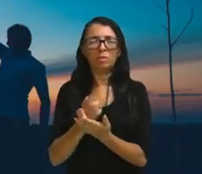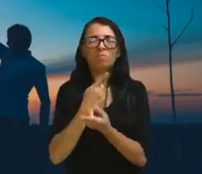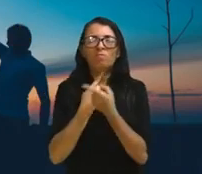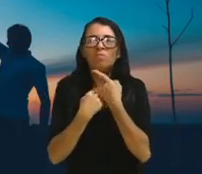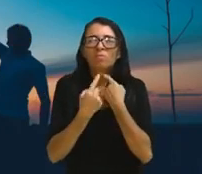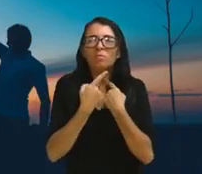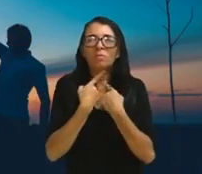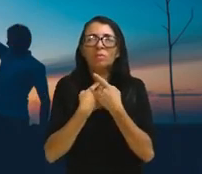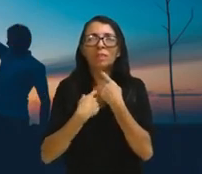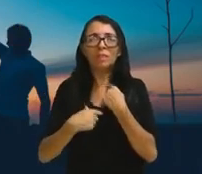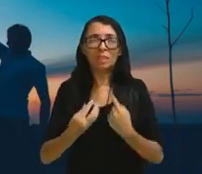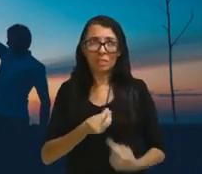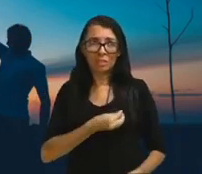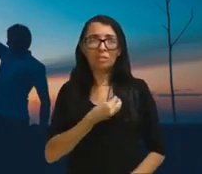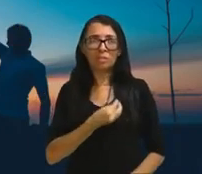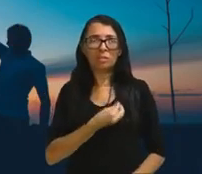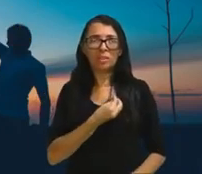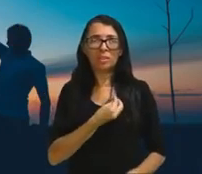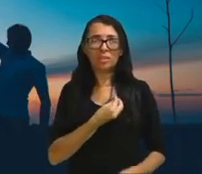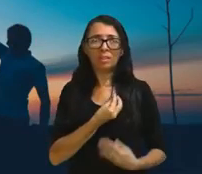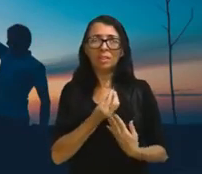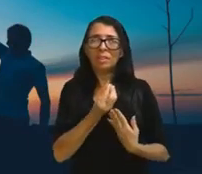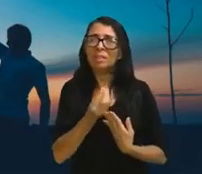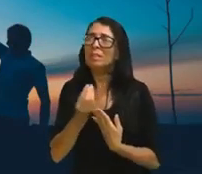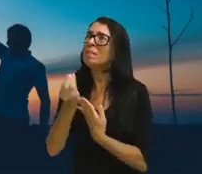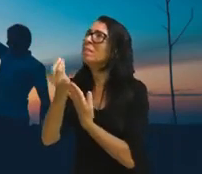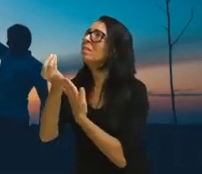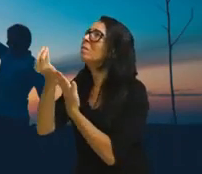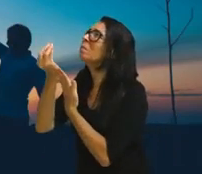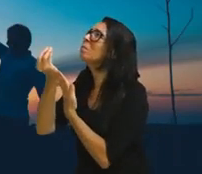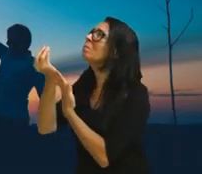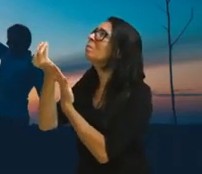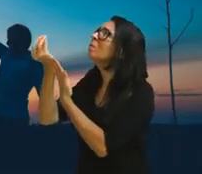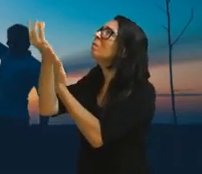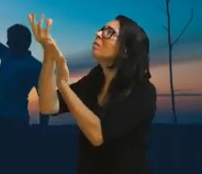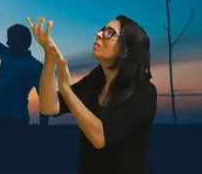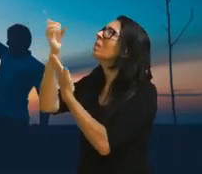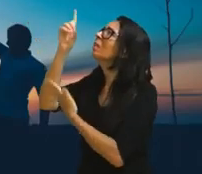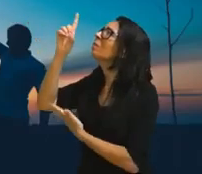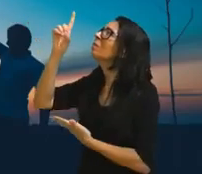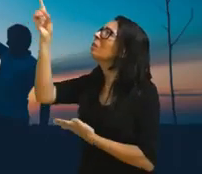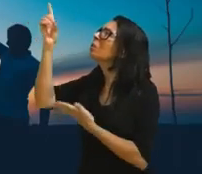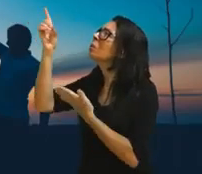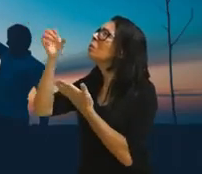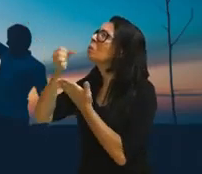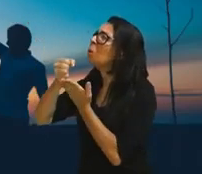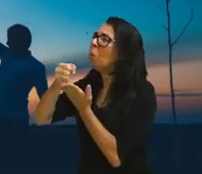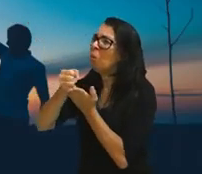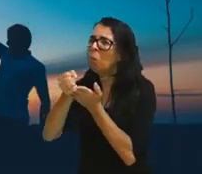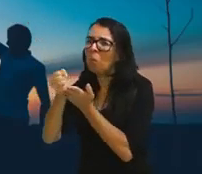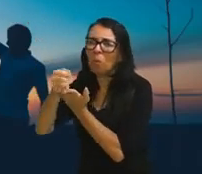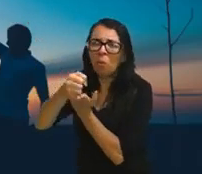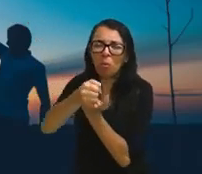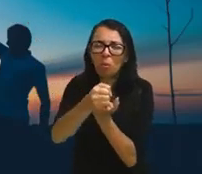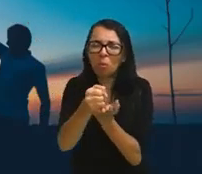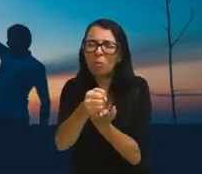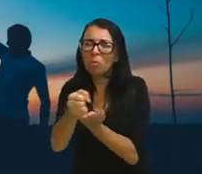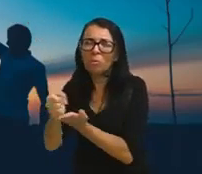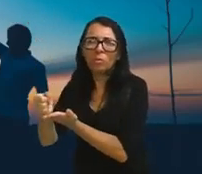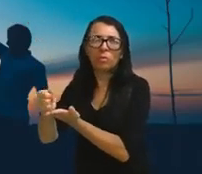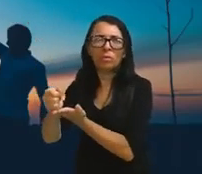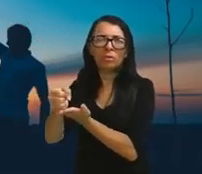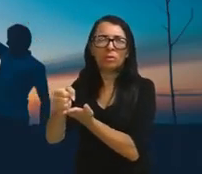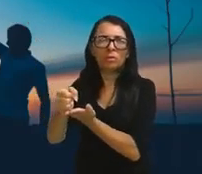no sentido de que eu sei que não consigo viver neste mundo sem a